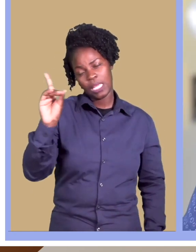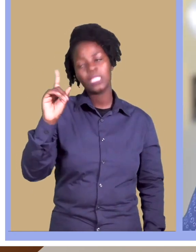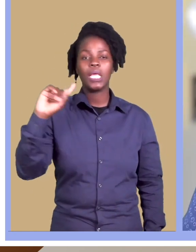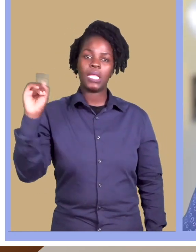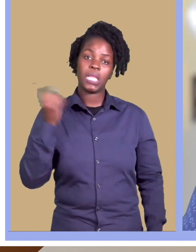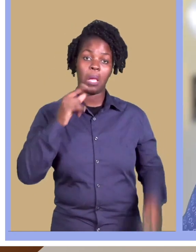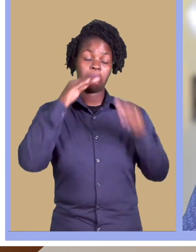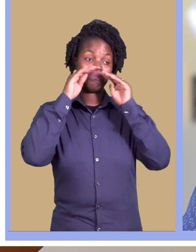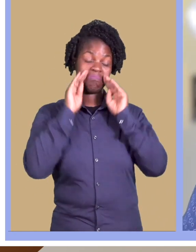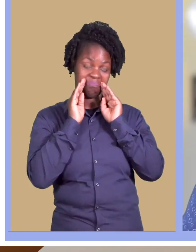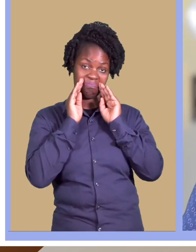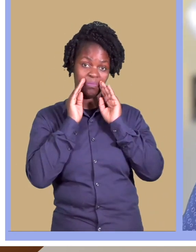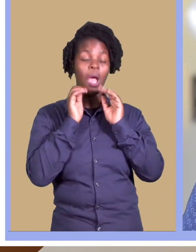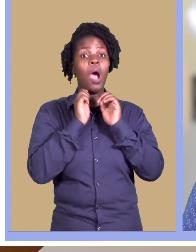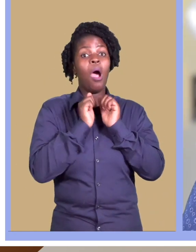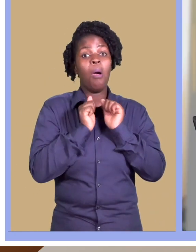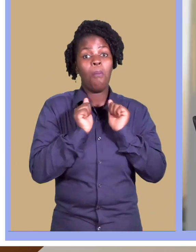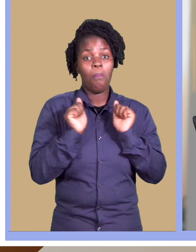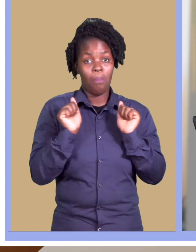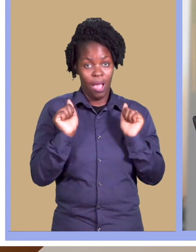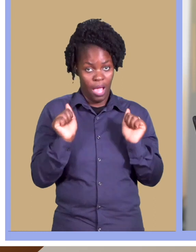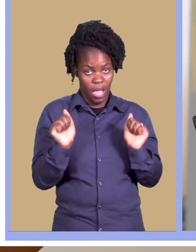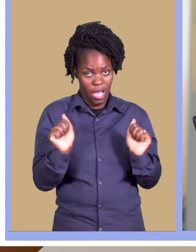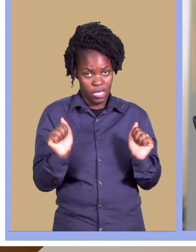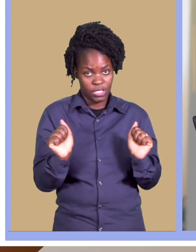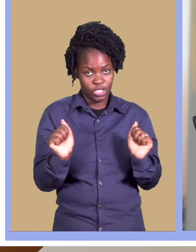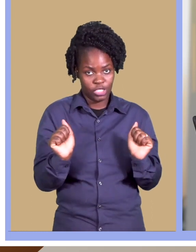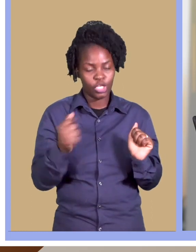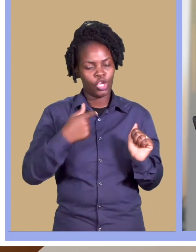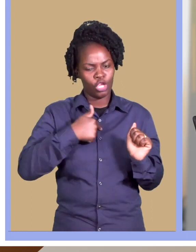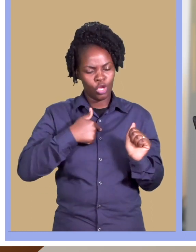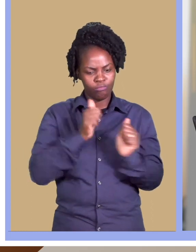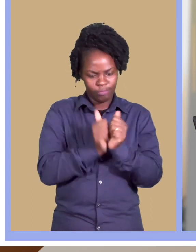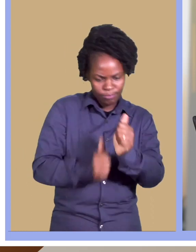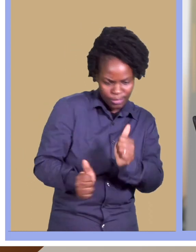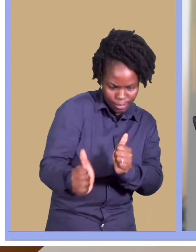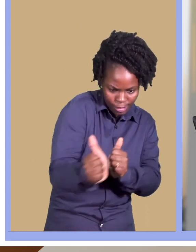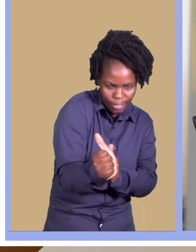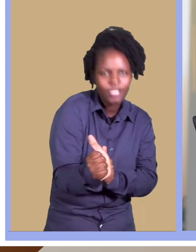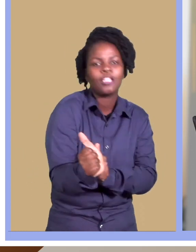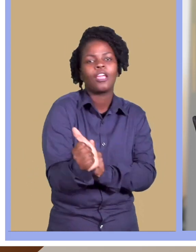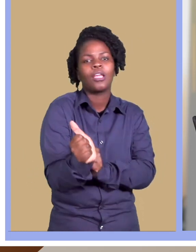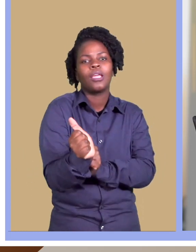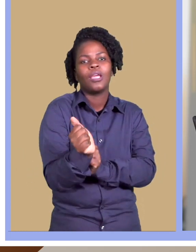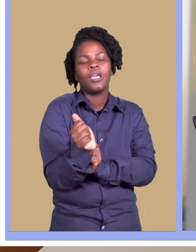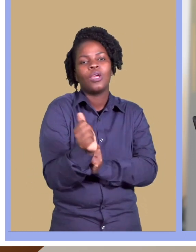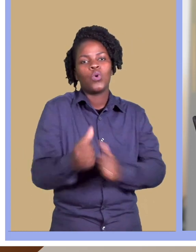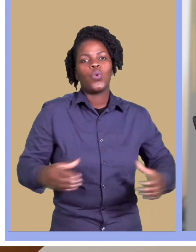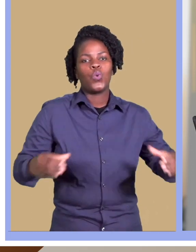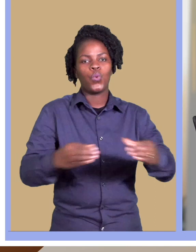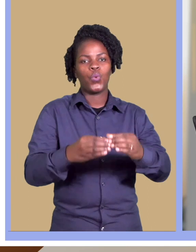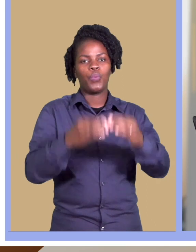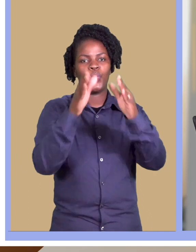mas também representa a camada, né? A camada social. Exatamente. Acho que por essa via, sim.